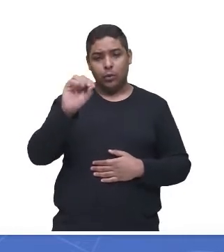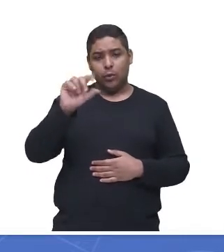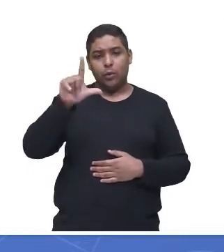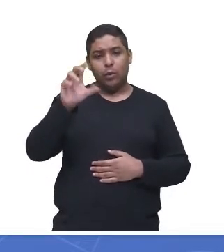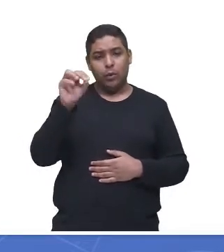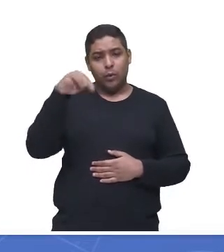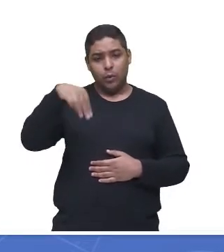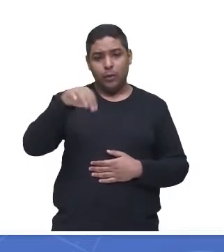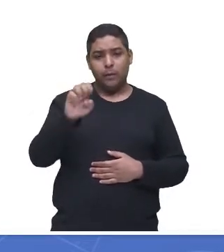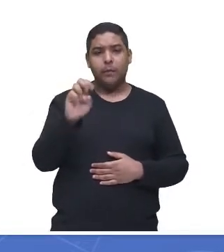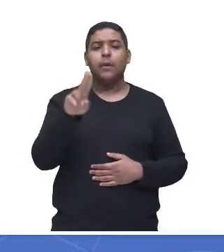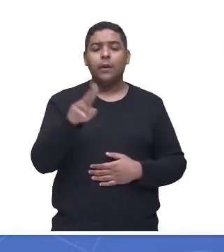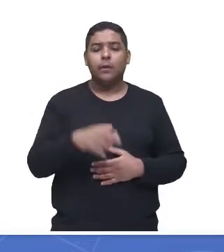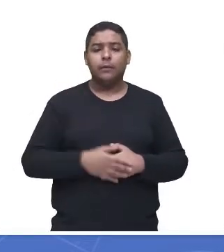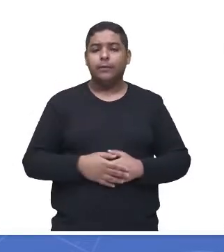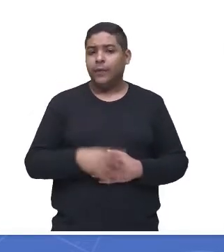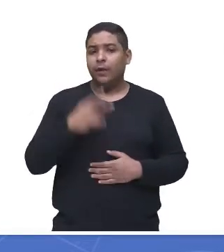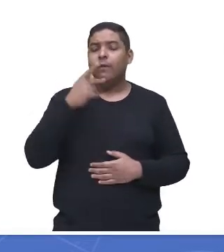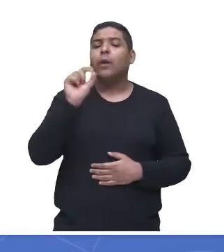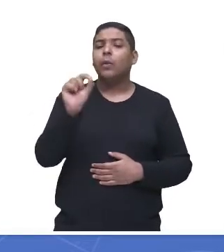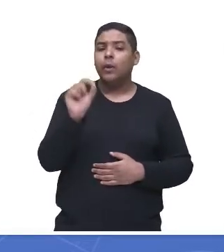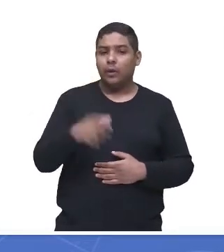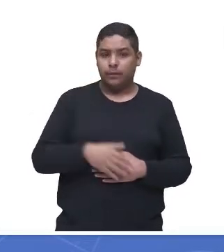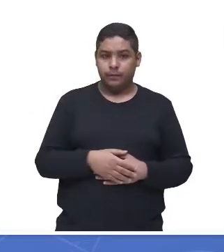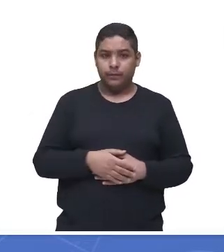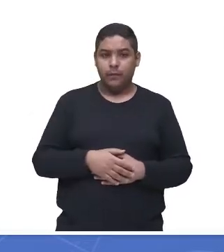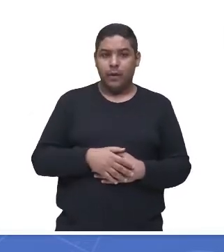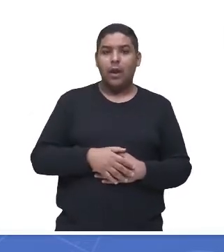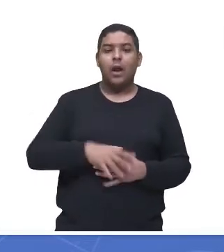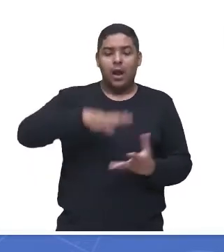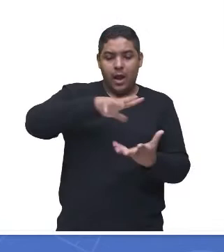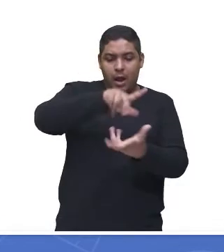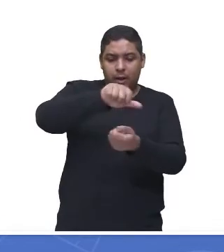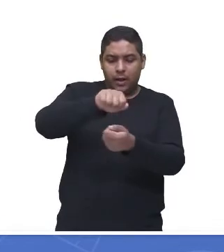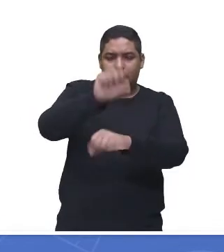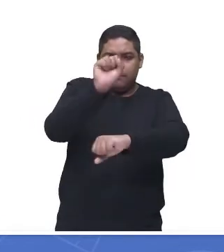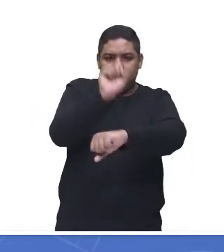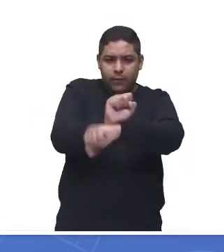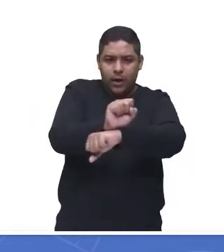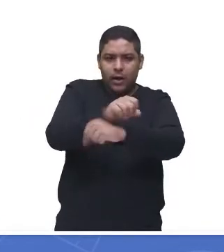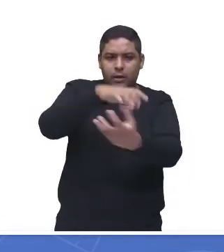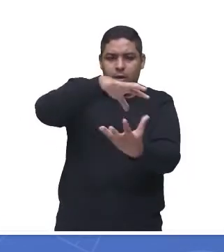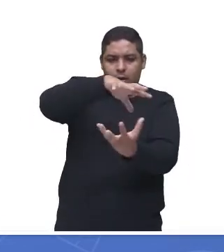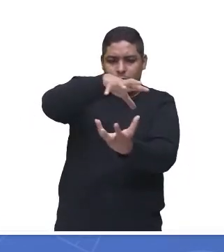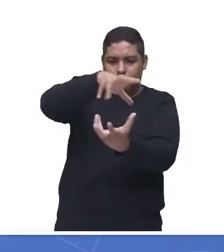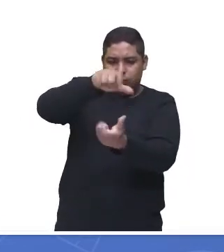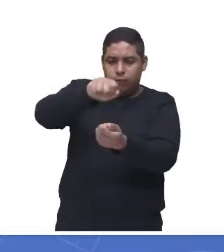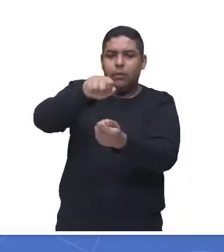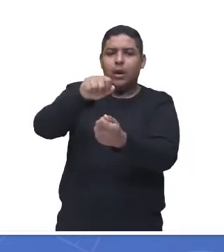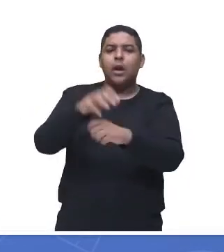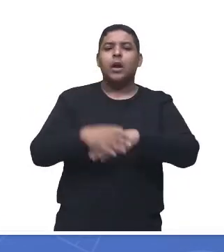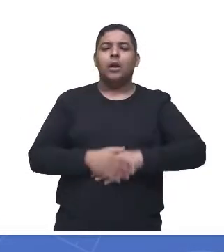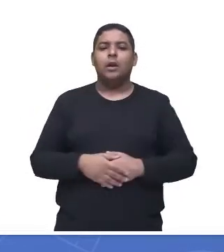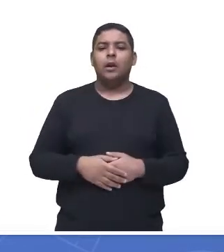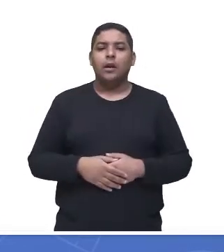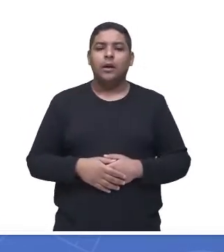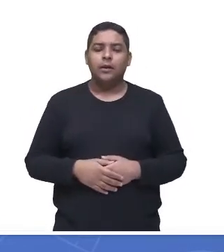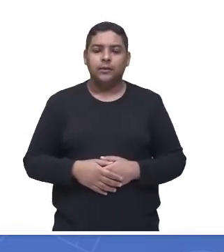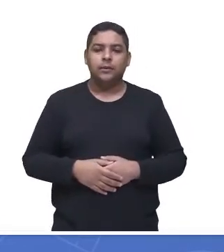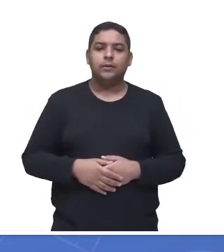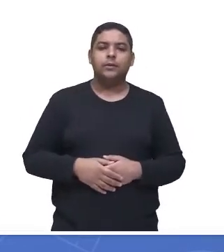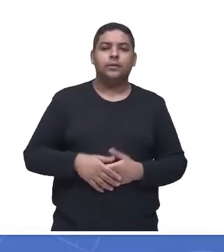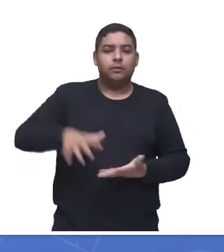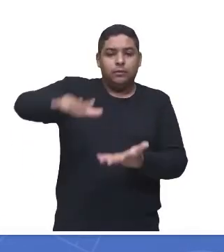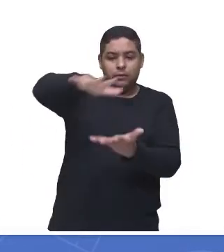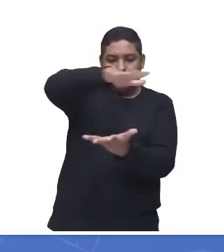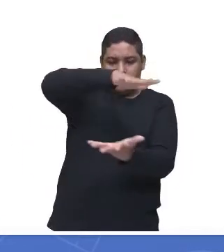que a Terra estava parada e todos os astros giravam em torno dela, que é um movimento